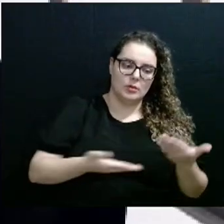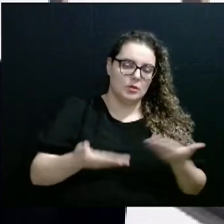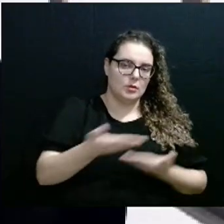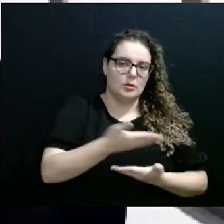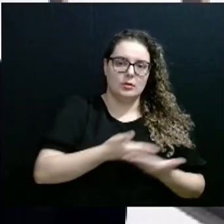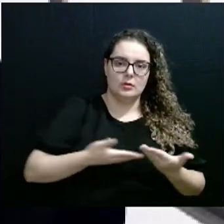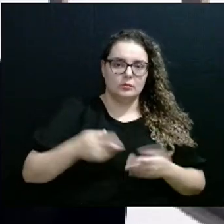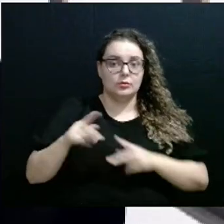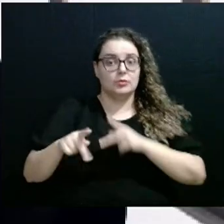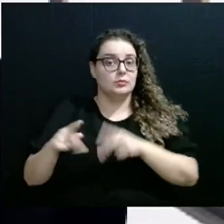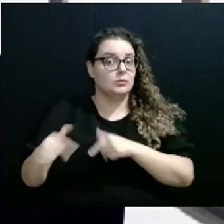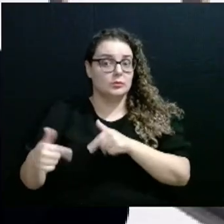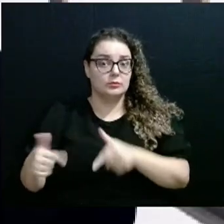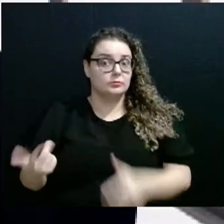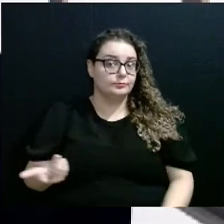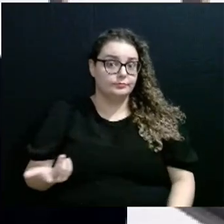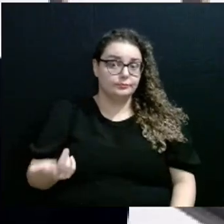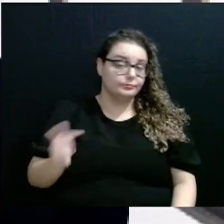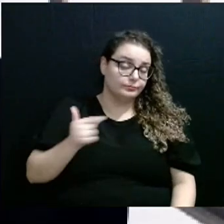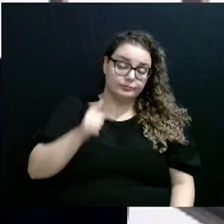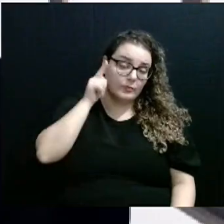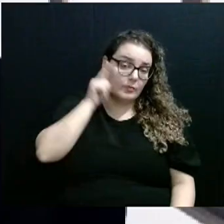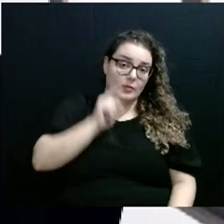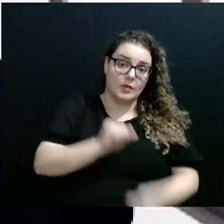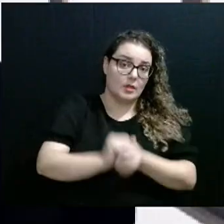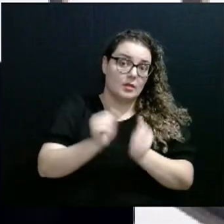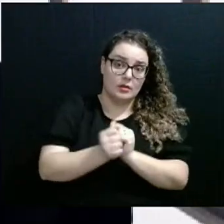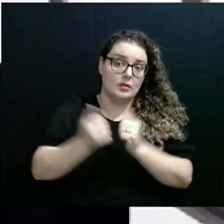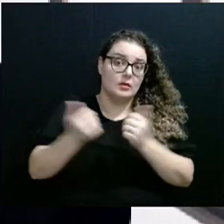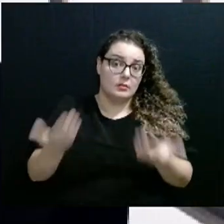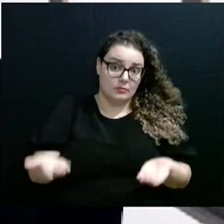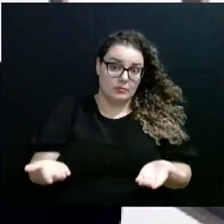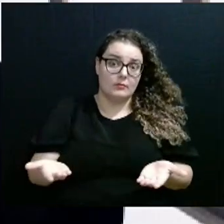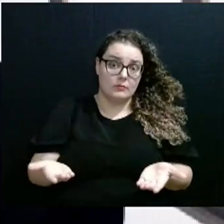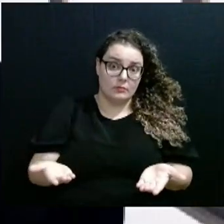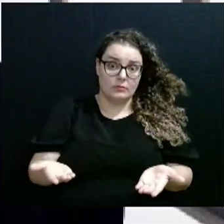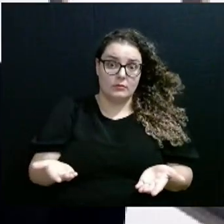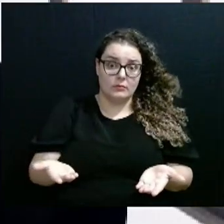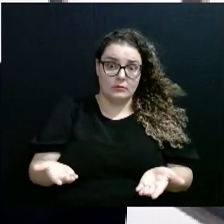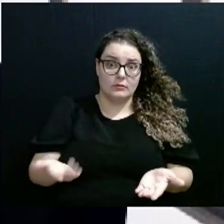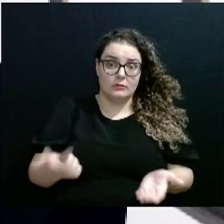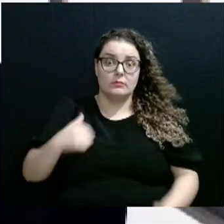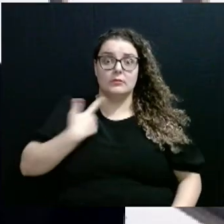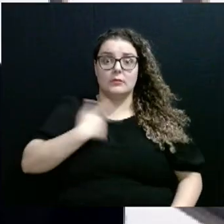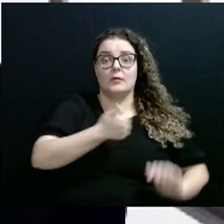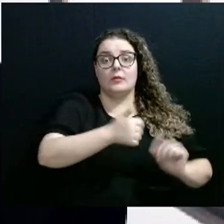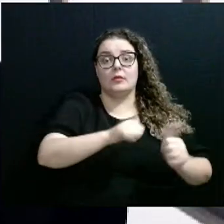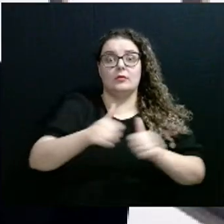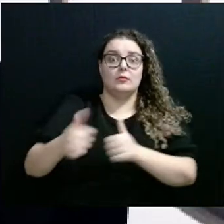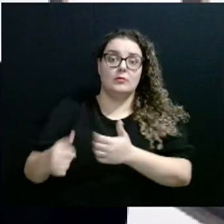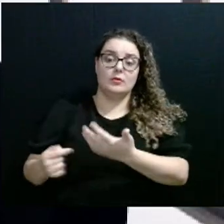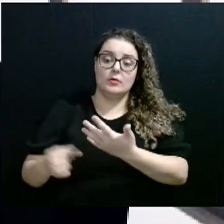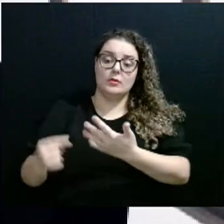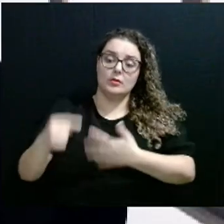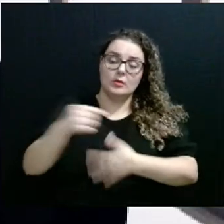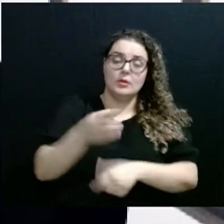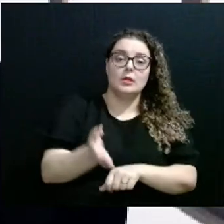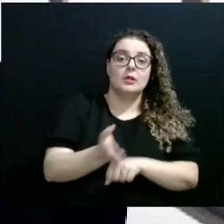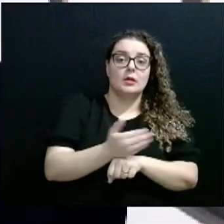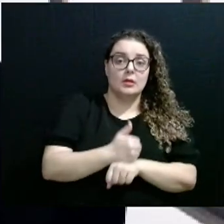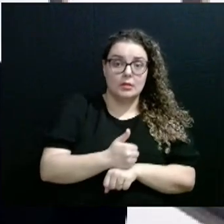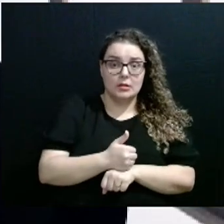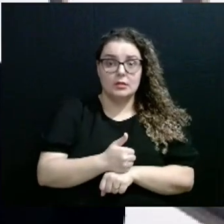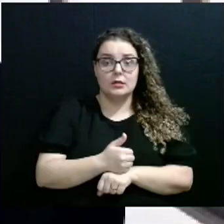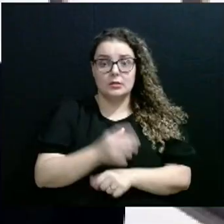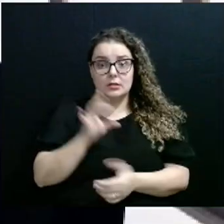trabalho não consegue se adaptar a isso. Então, a gente precisa avaliar todas essas questões antes de fato, aprovar